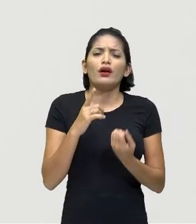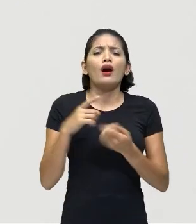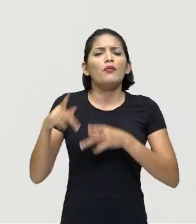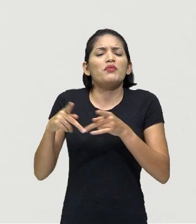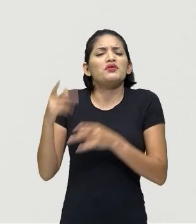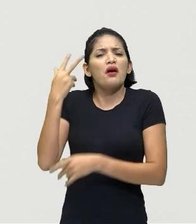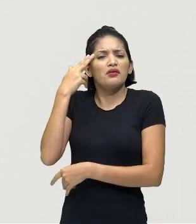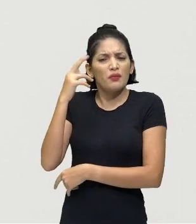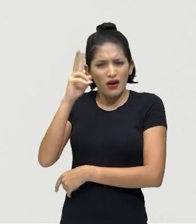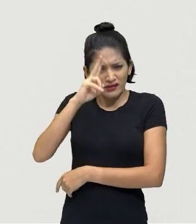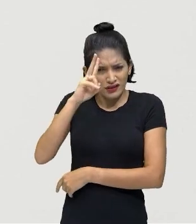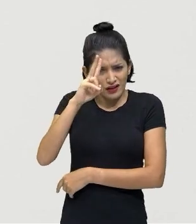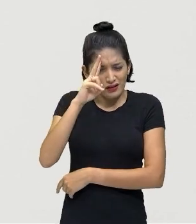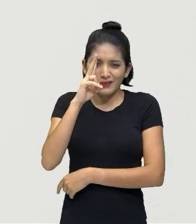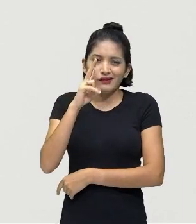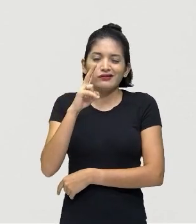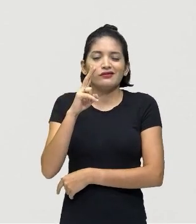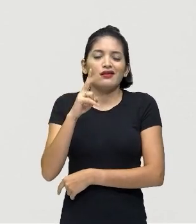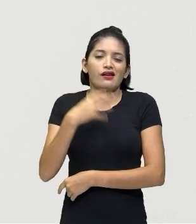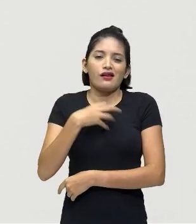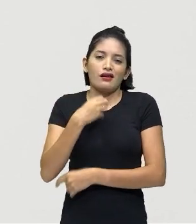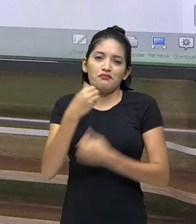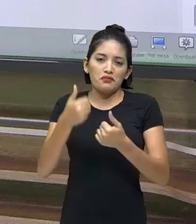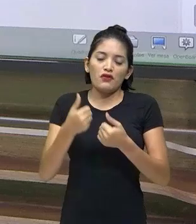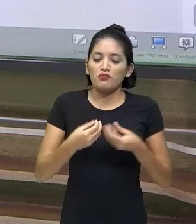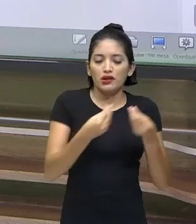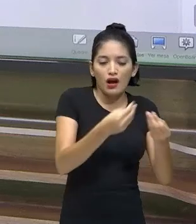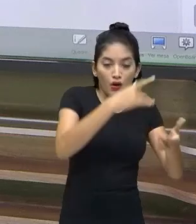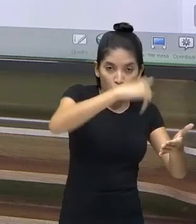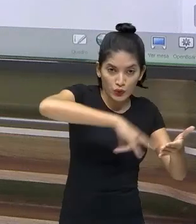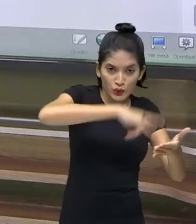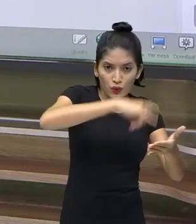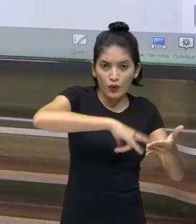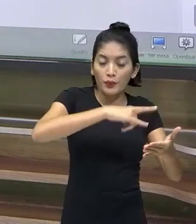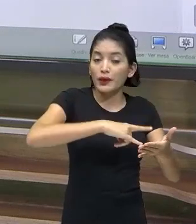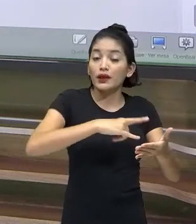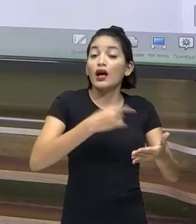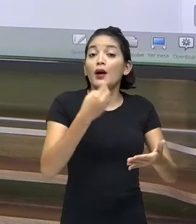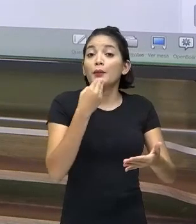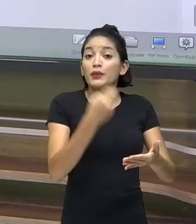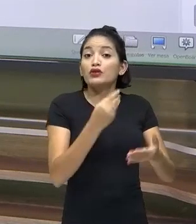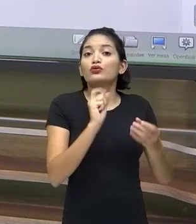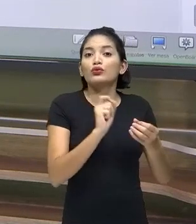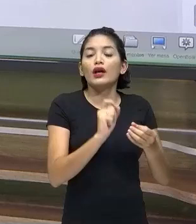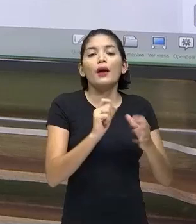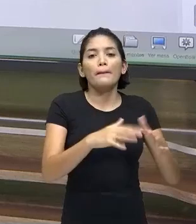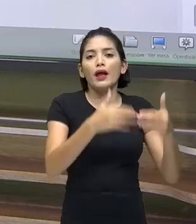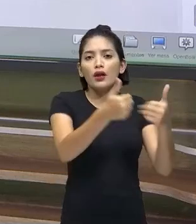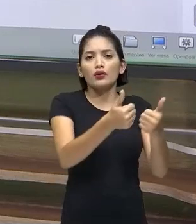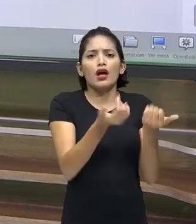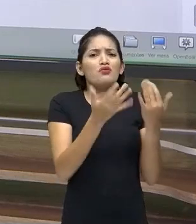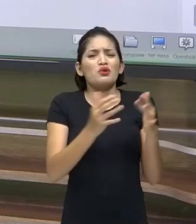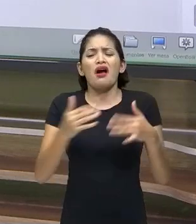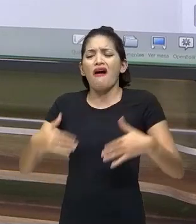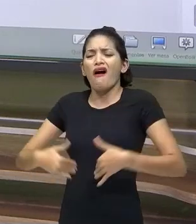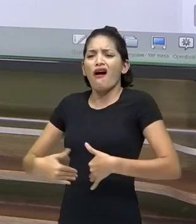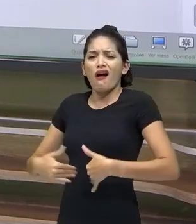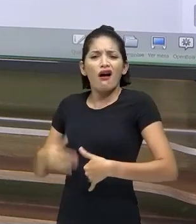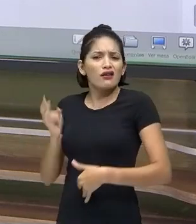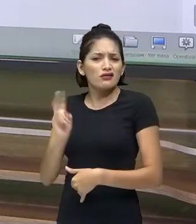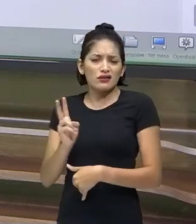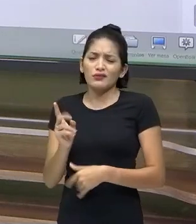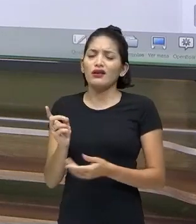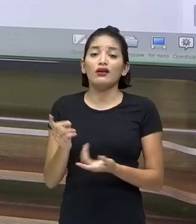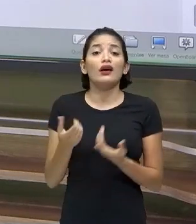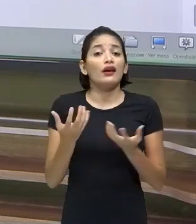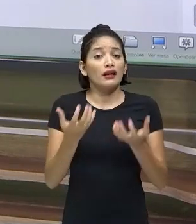boa. Lembram disso? Foi de boa. Vamos lá entregar esse documento exigindo melhorias. A gente não quer mais passar fome. Nós